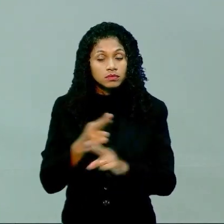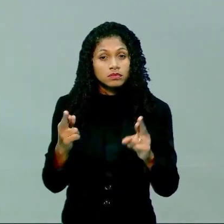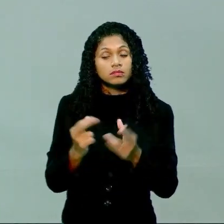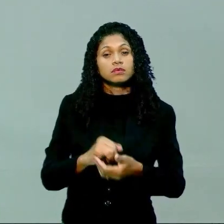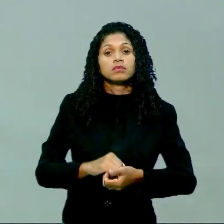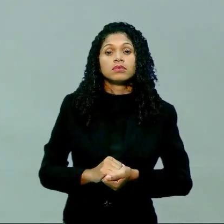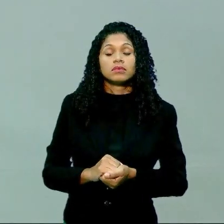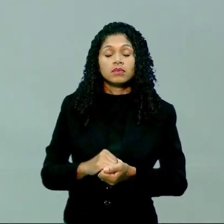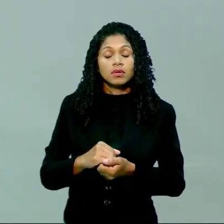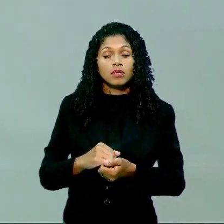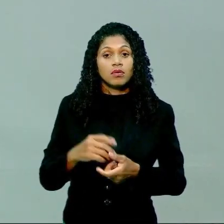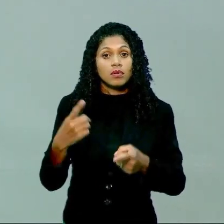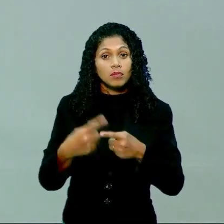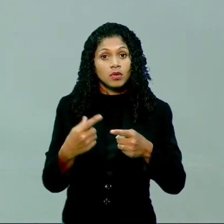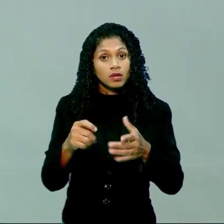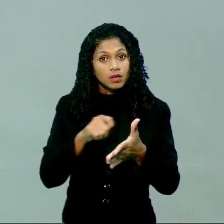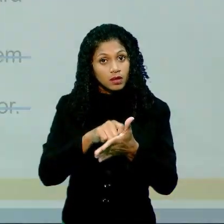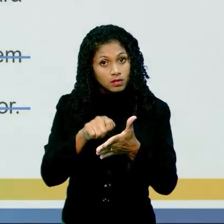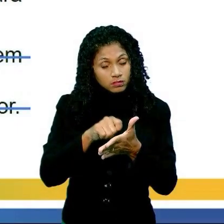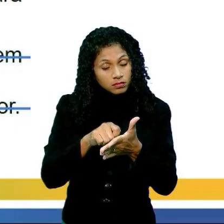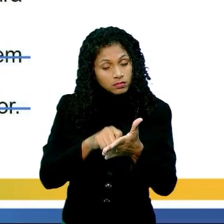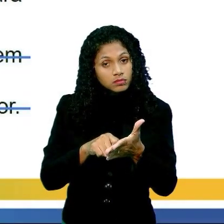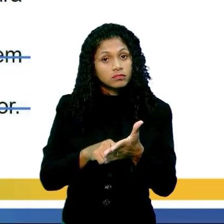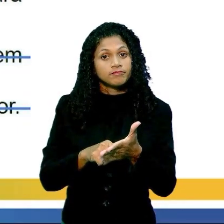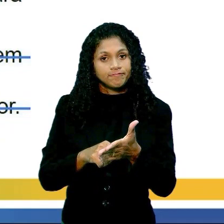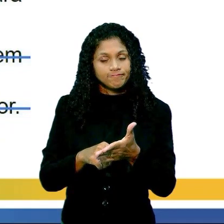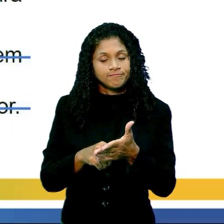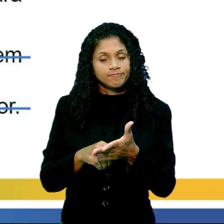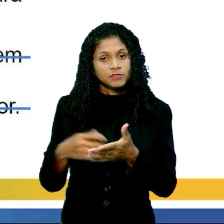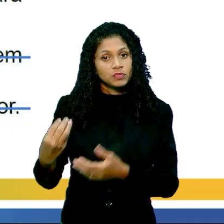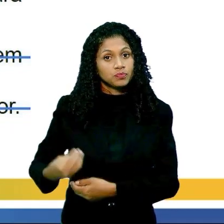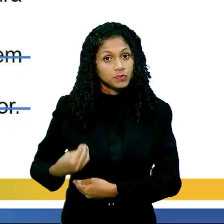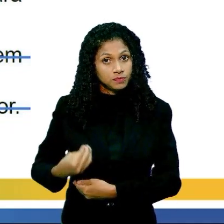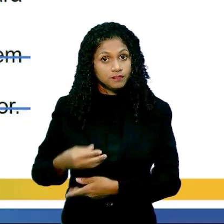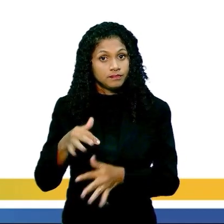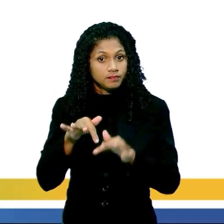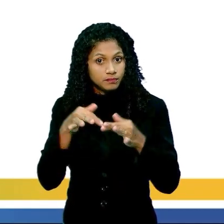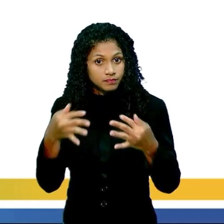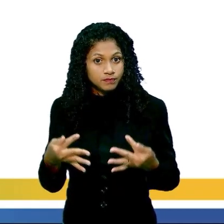exatamente por estarem escritos no presente simples, ok?